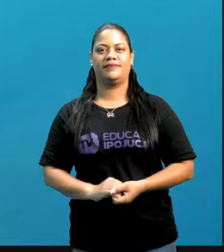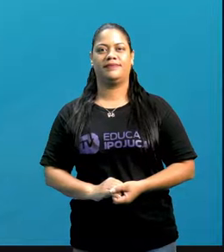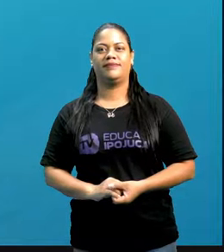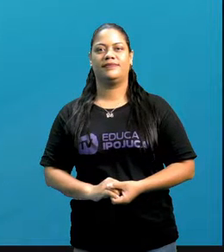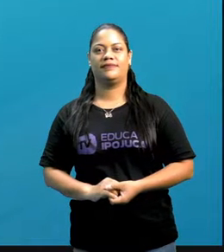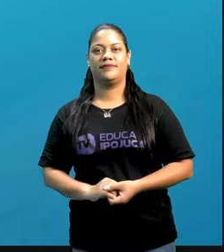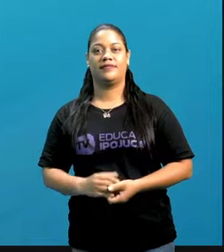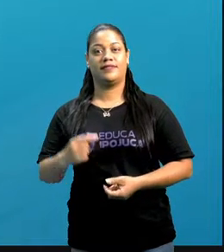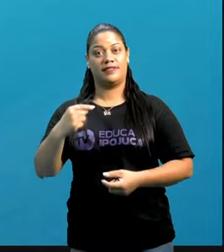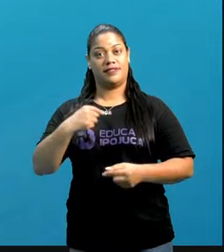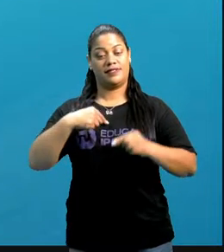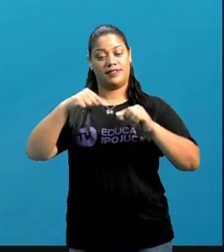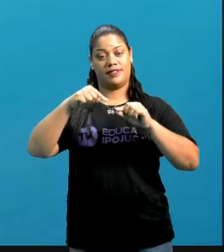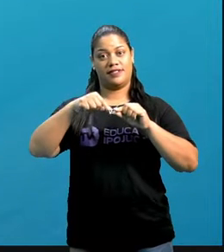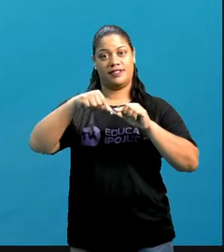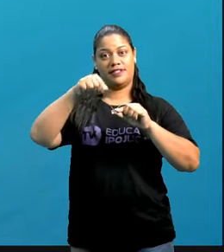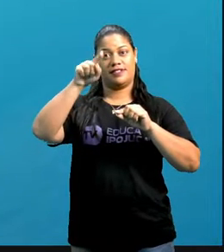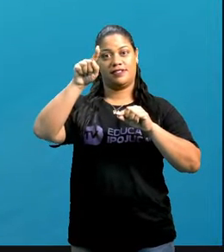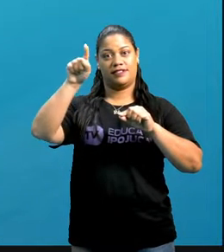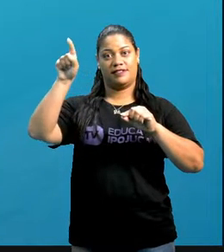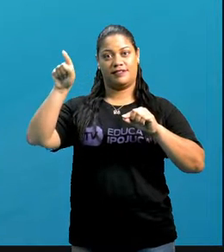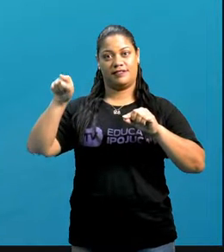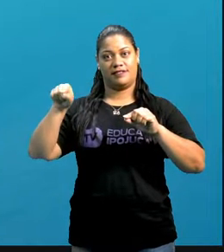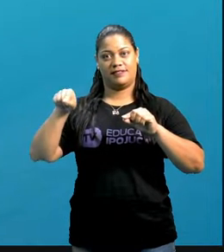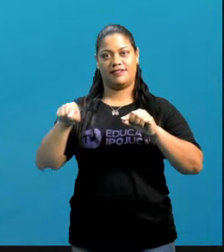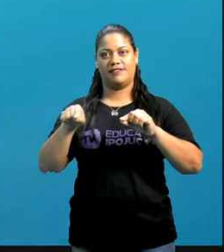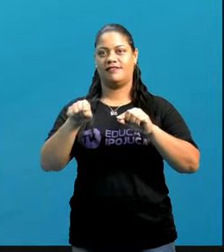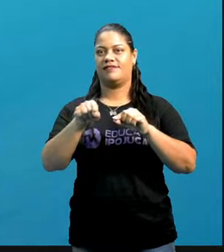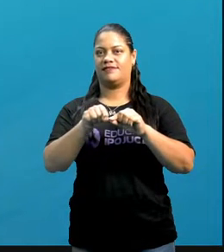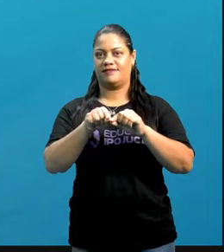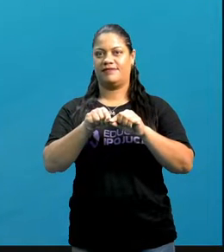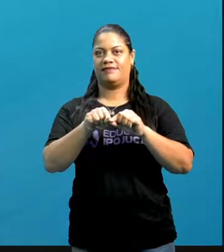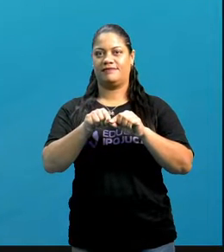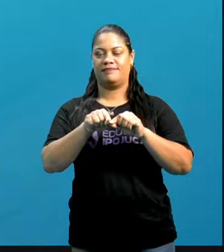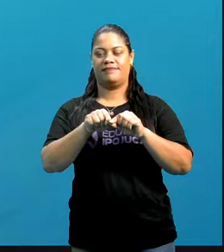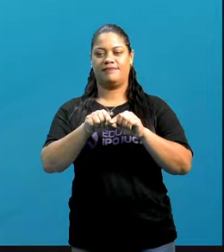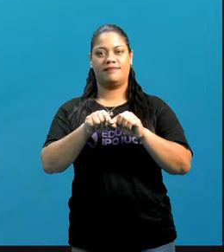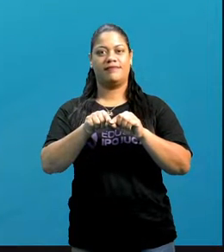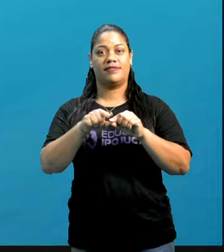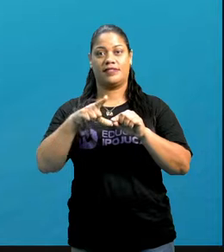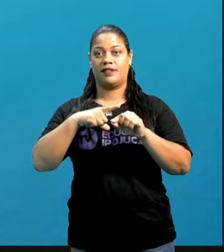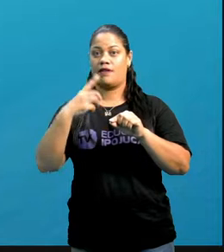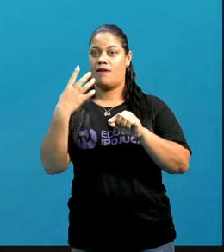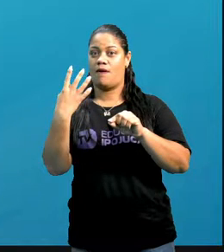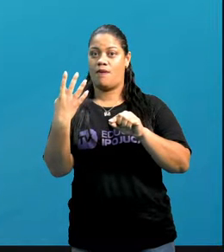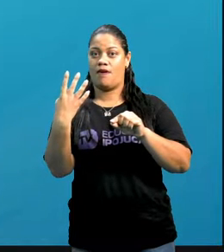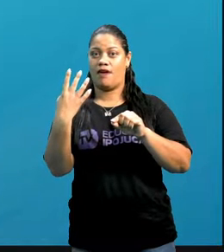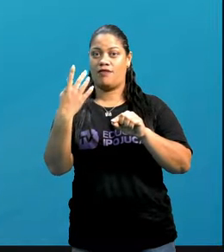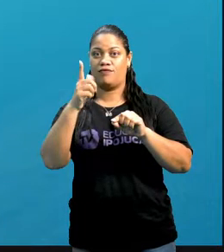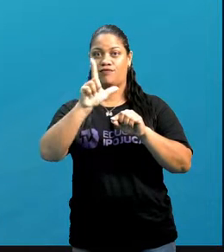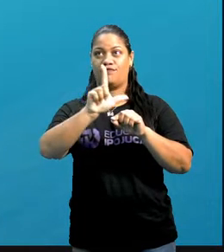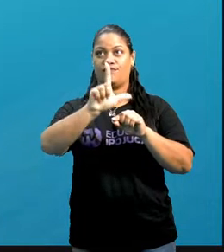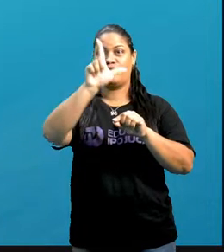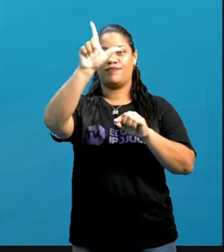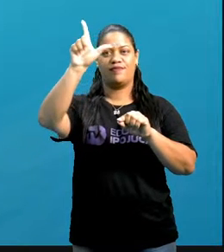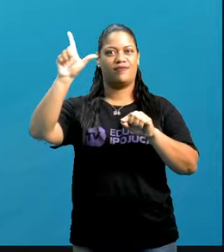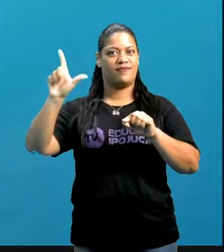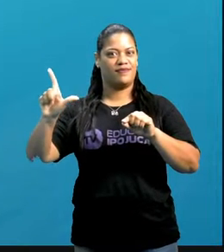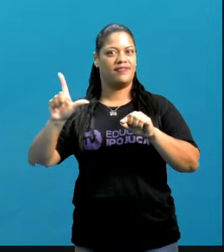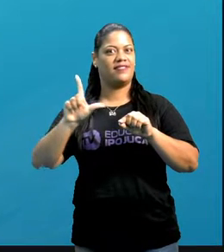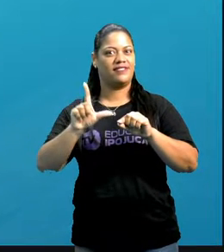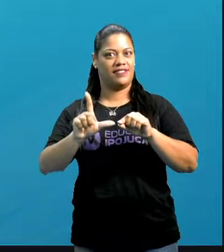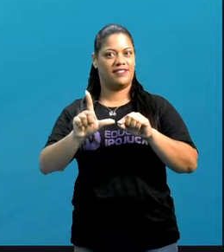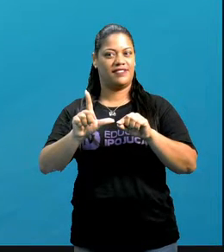Eu sou um quadrado, tenho quatro lados.